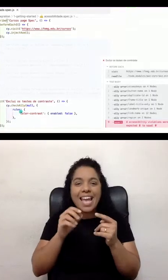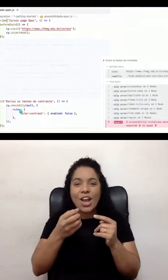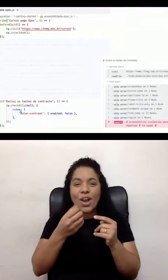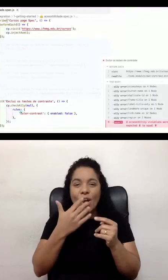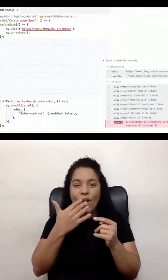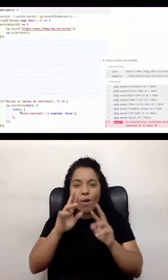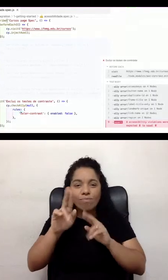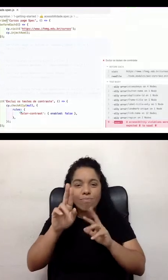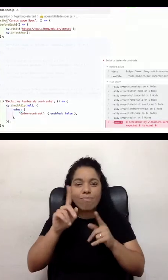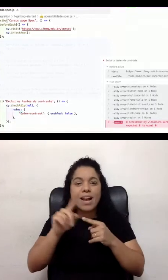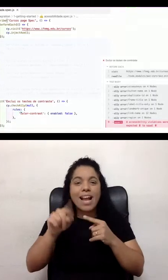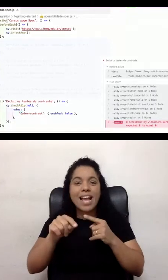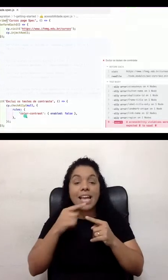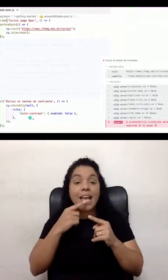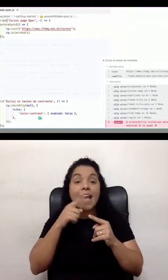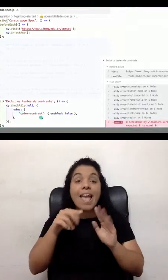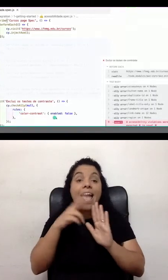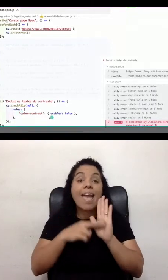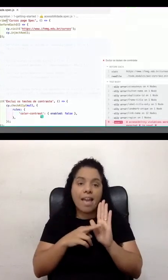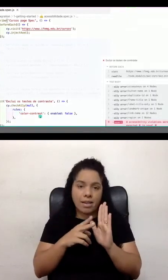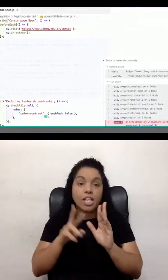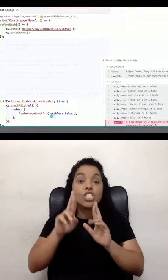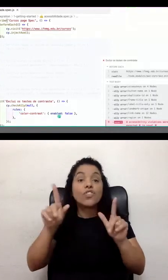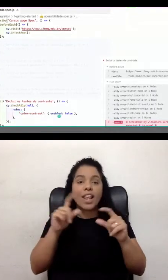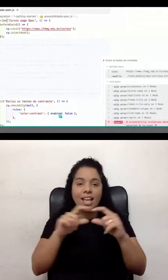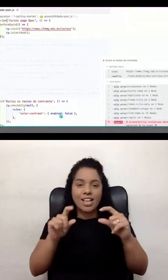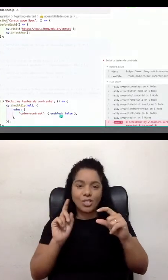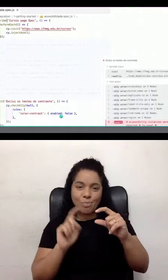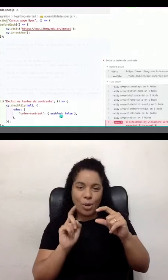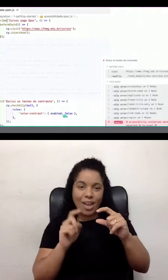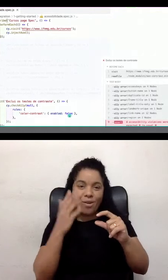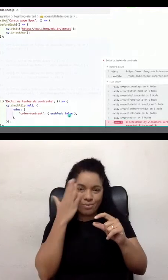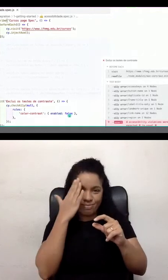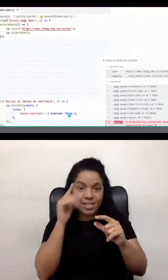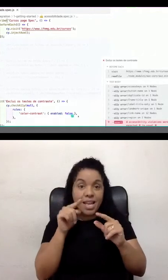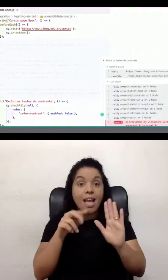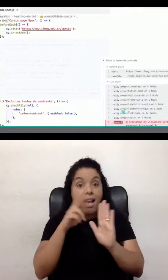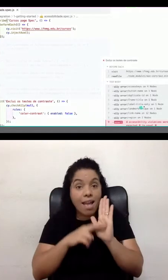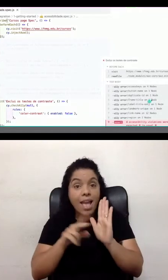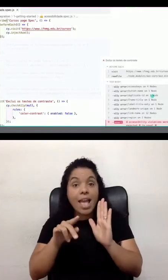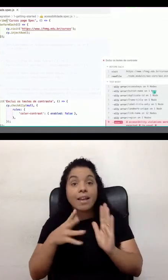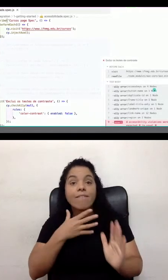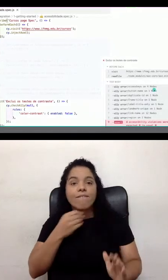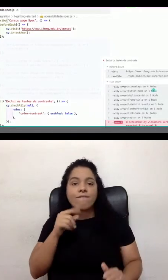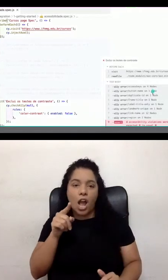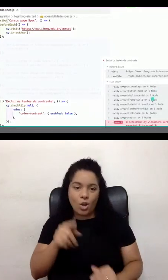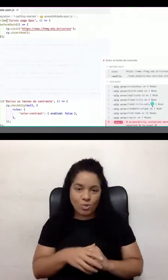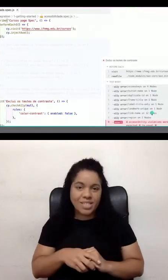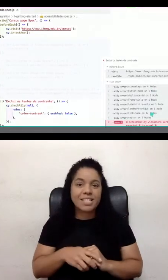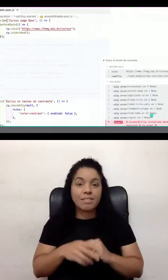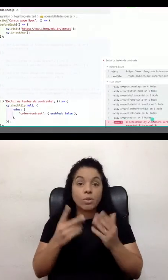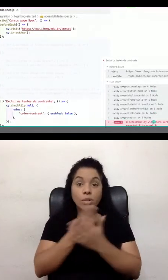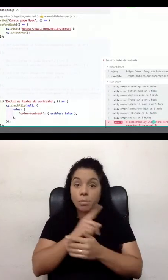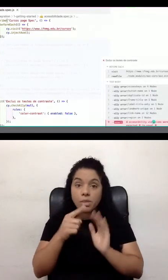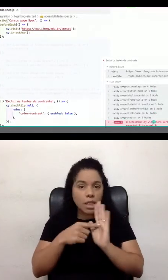do botão, do elemento, aqui é uma regra. Então, essa regra vai ser falsa. Consequentemente, ó, ele não